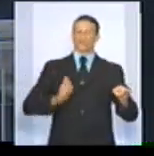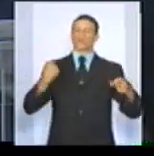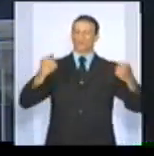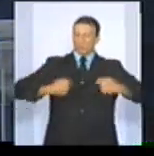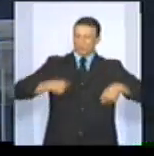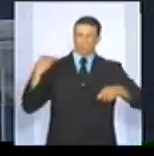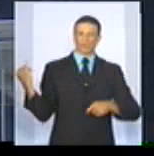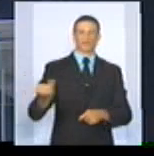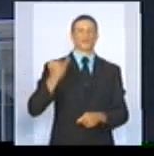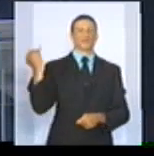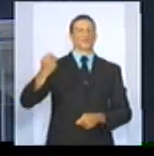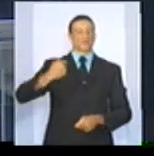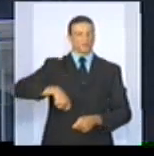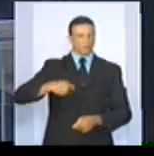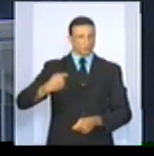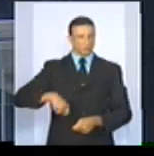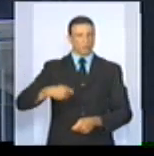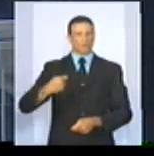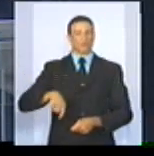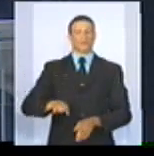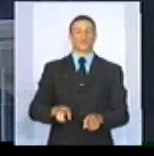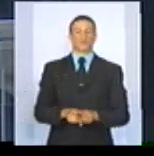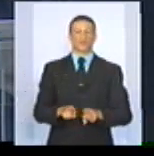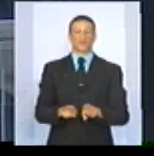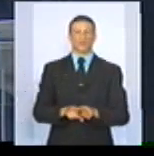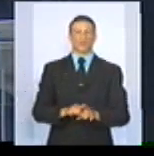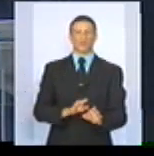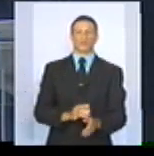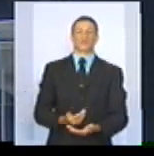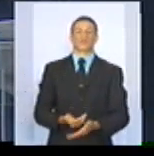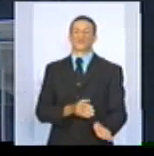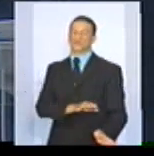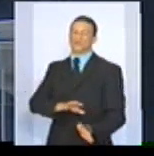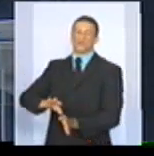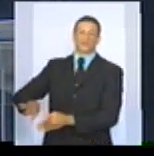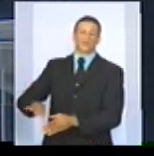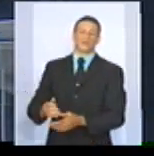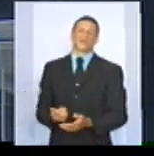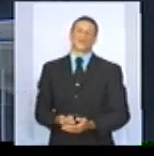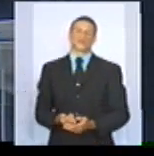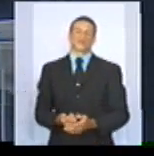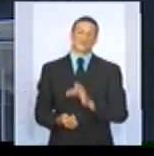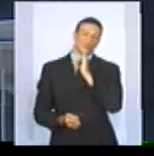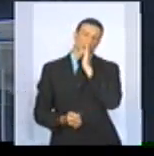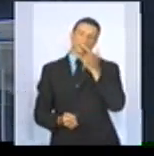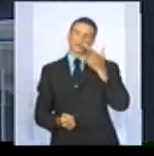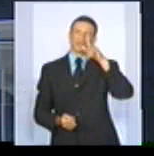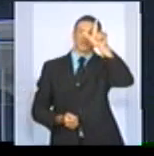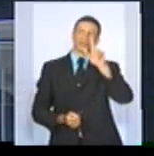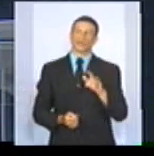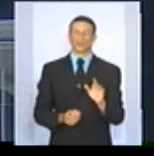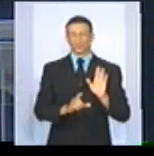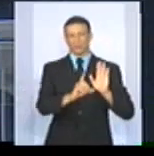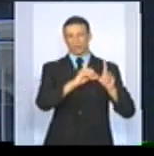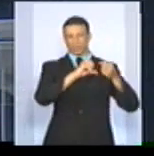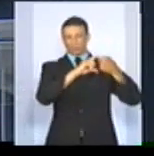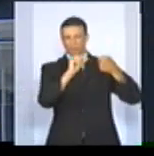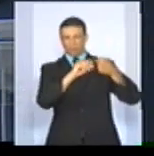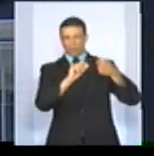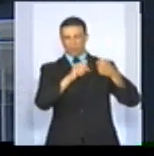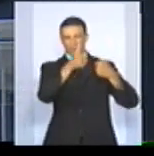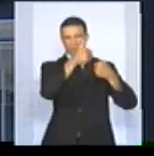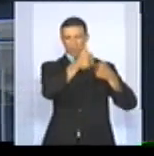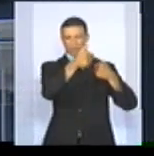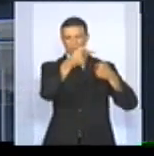fará. Sobre a atuação vertical à propriedade cruzada, lembramos que o artigo 170 da